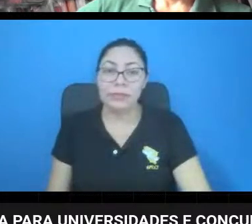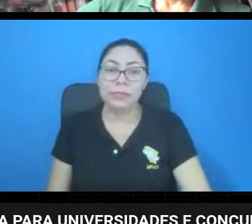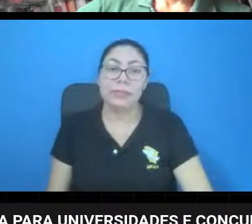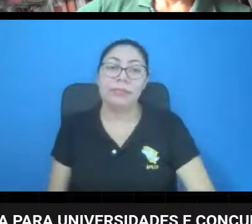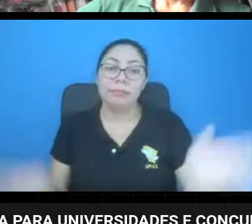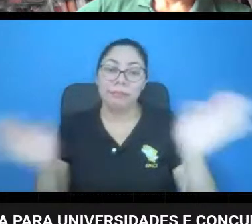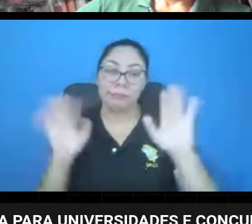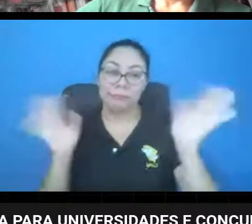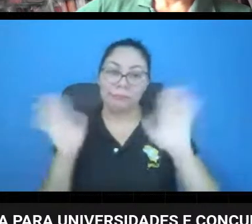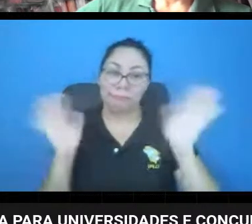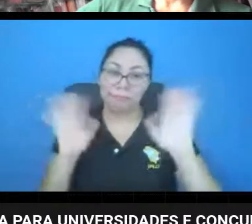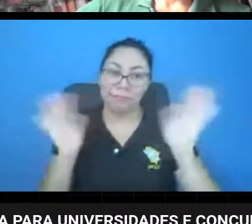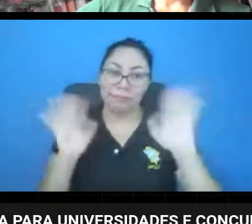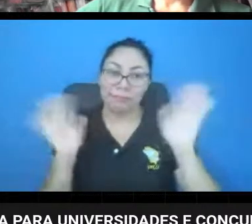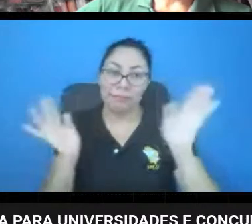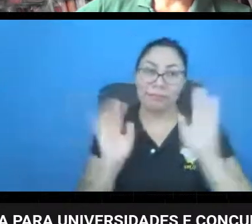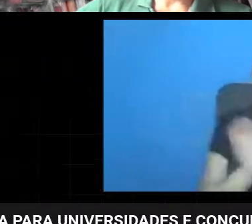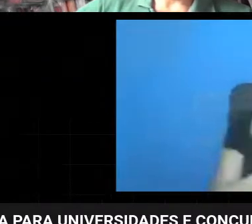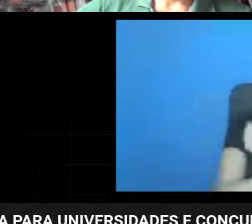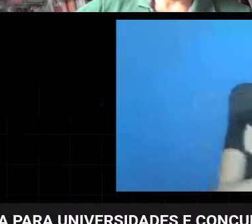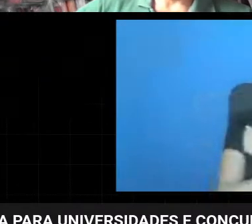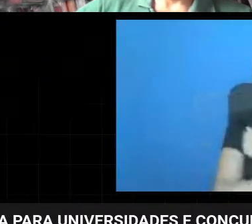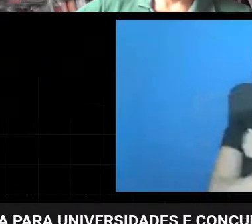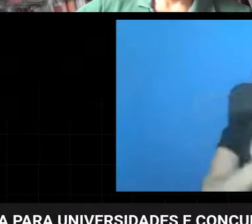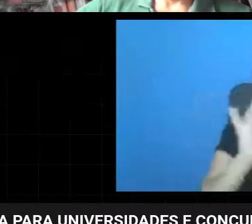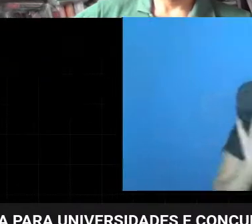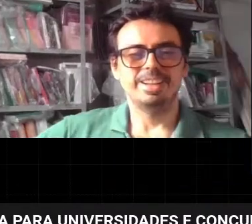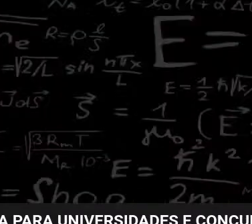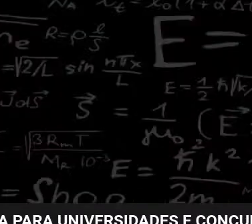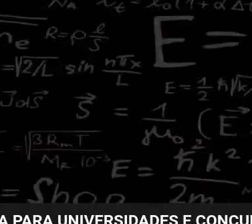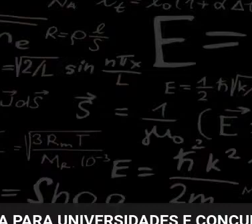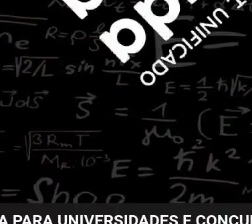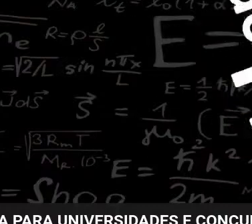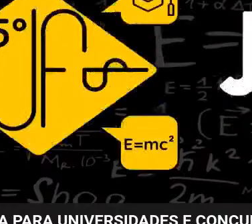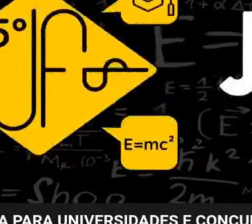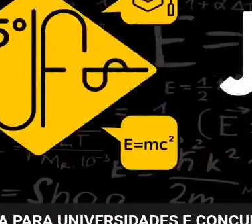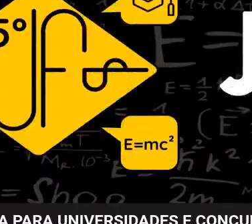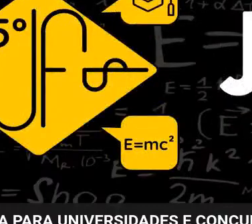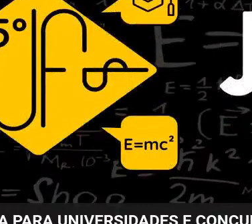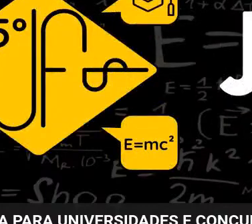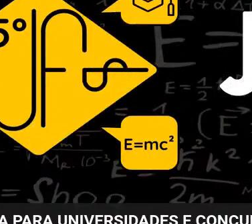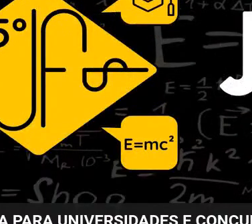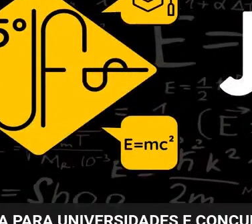Maíra. Um abraço. Tchau, um abraço. Muito obrigado. Tchau, Tchau,